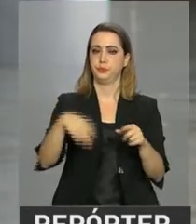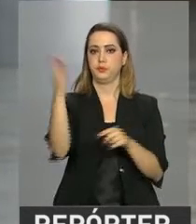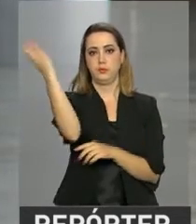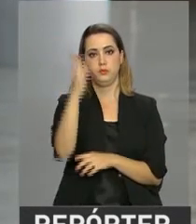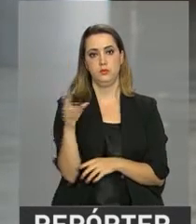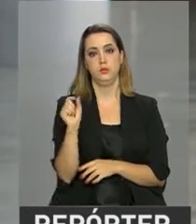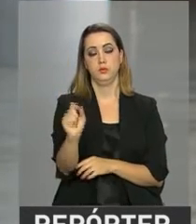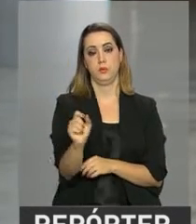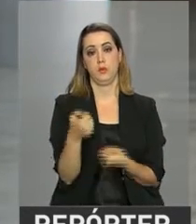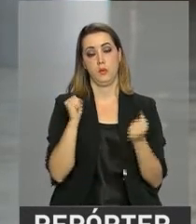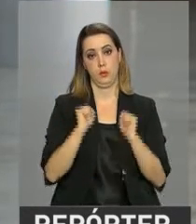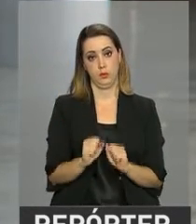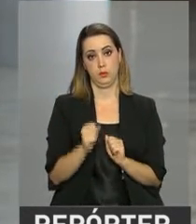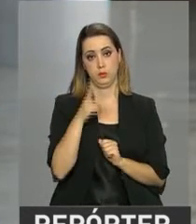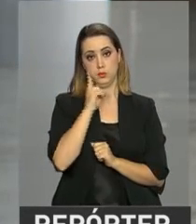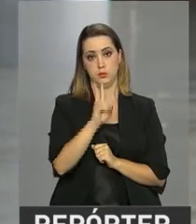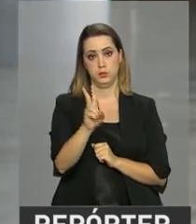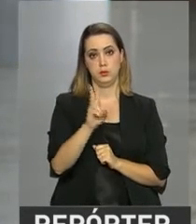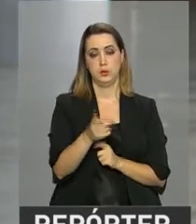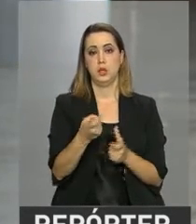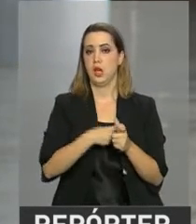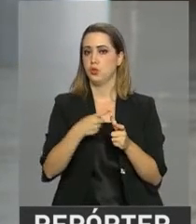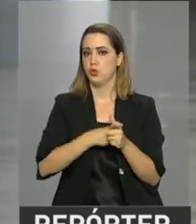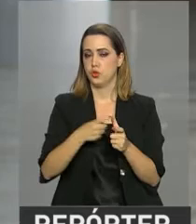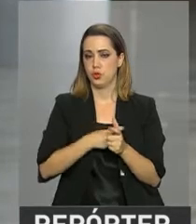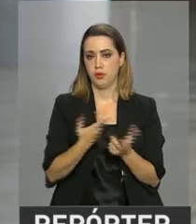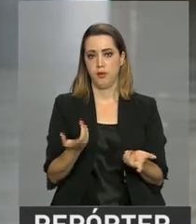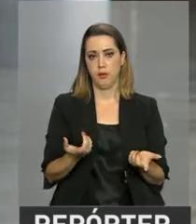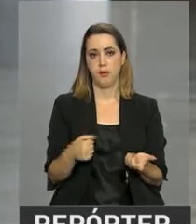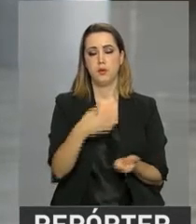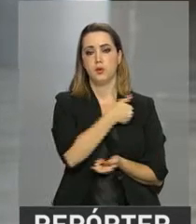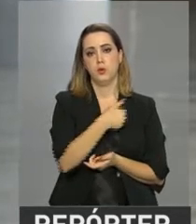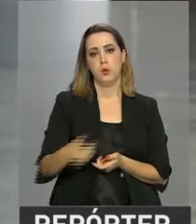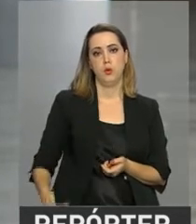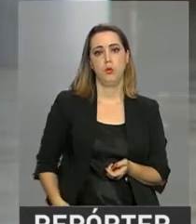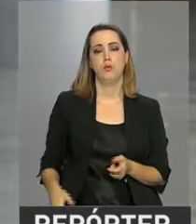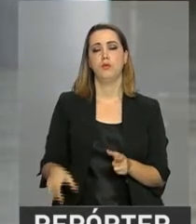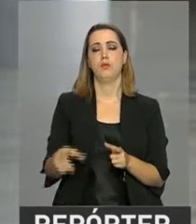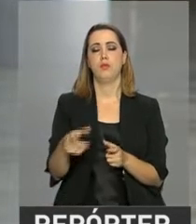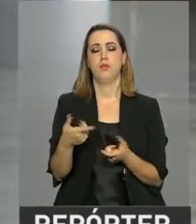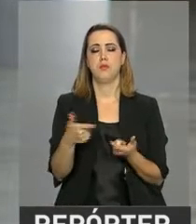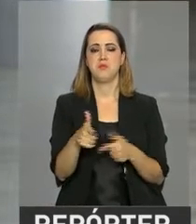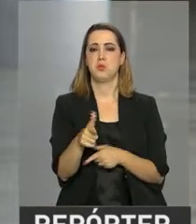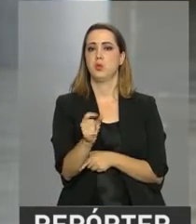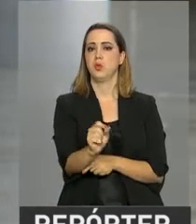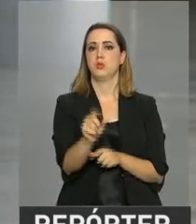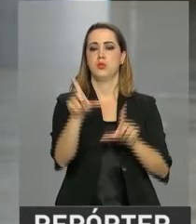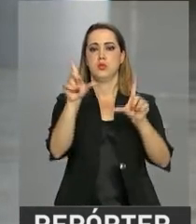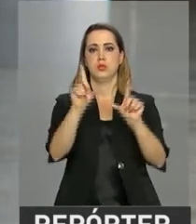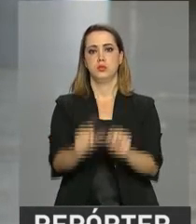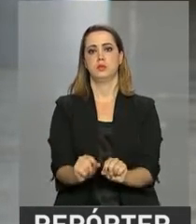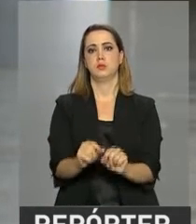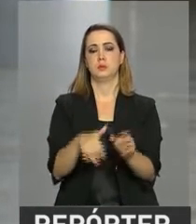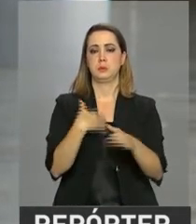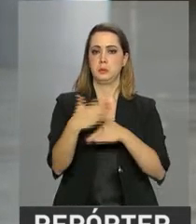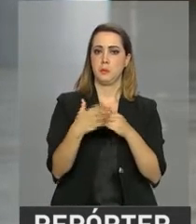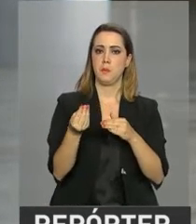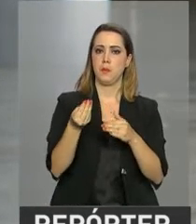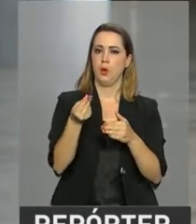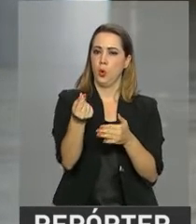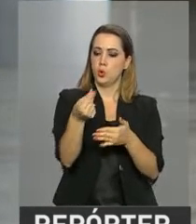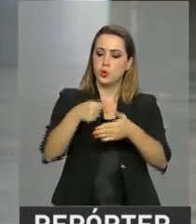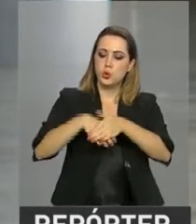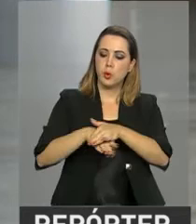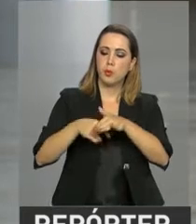Isso considerando a dívida pública bruta, sem o abatimento das reservas internacionais que são mantidas